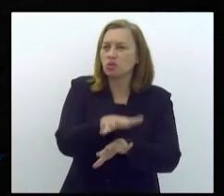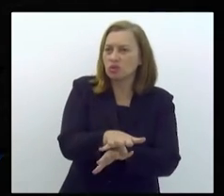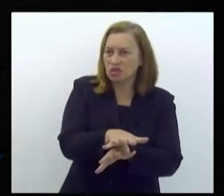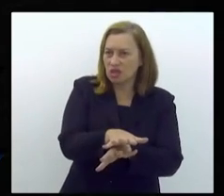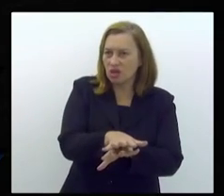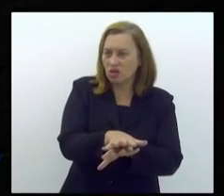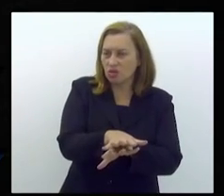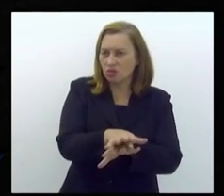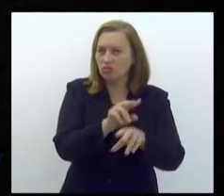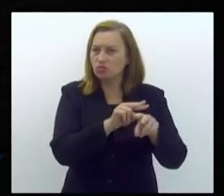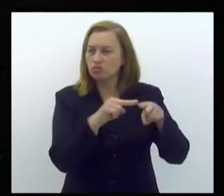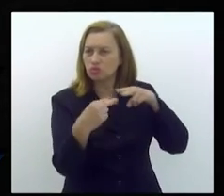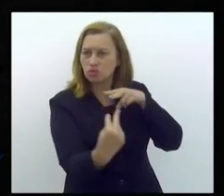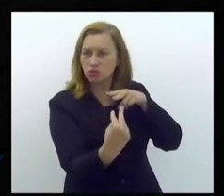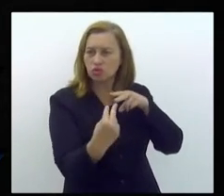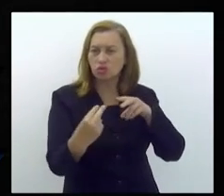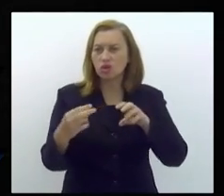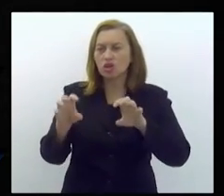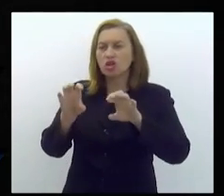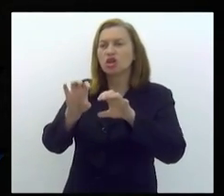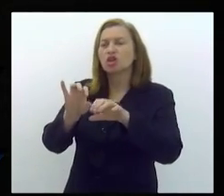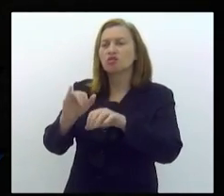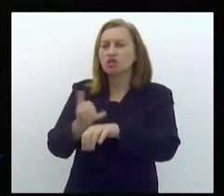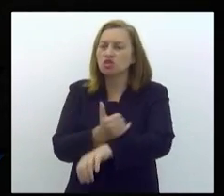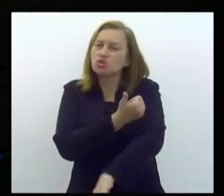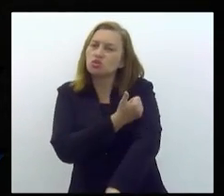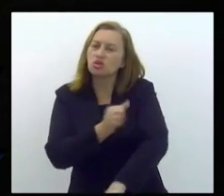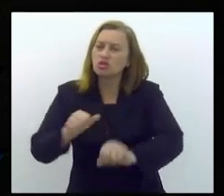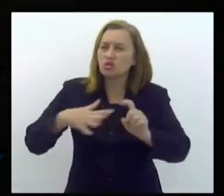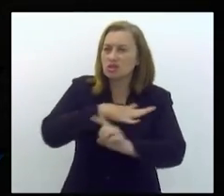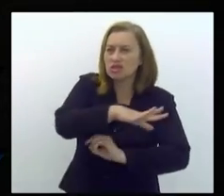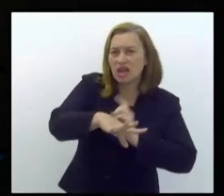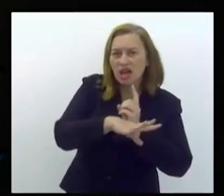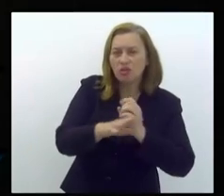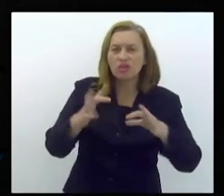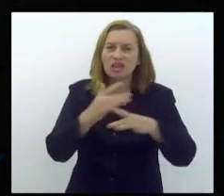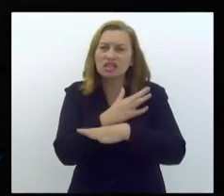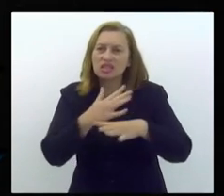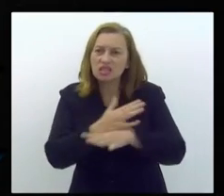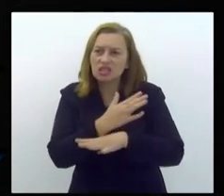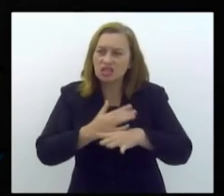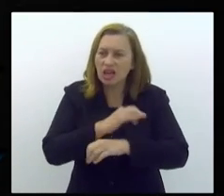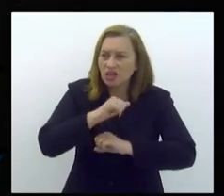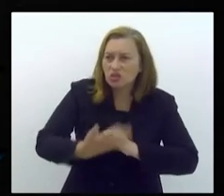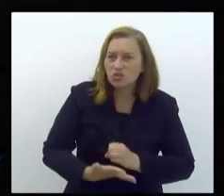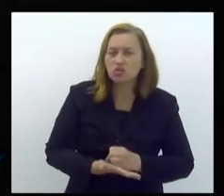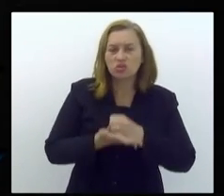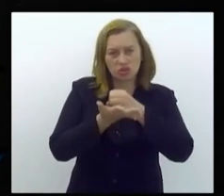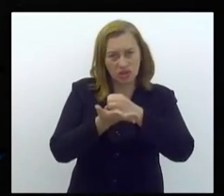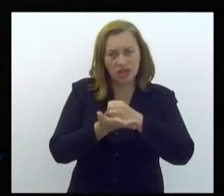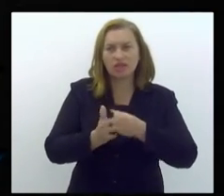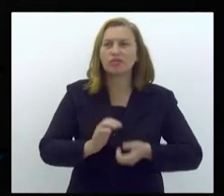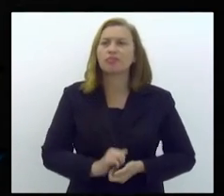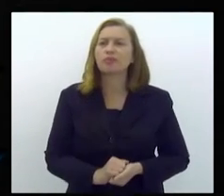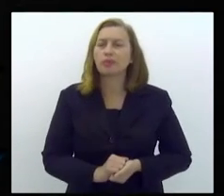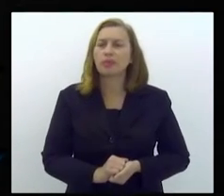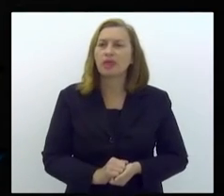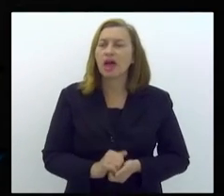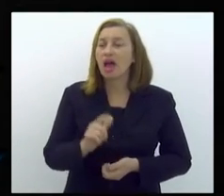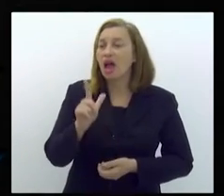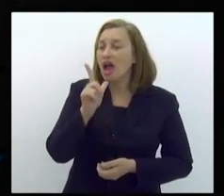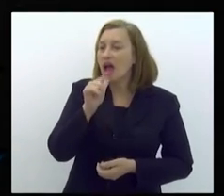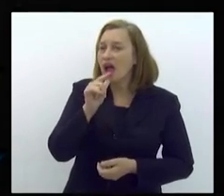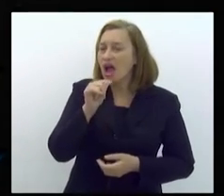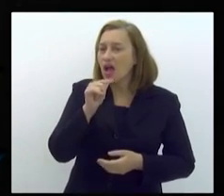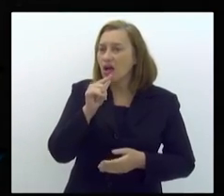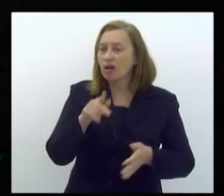na educação na infraestrutura social inclusive nas cidades sustentáveis e resilientes no Água para